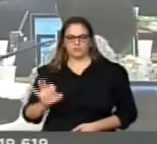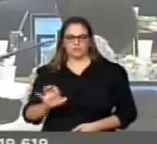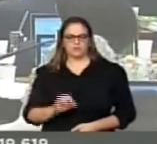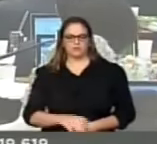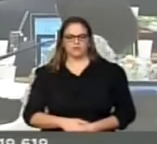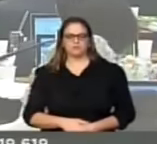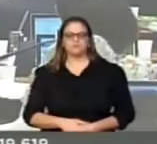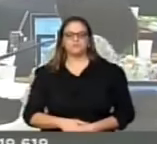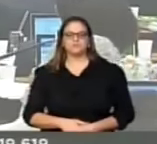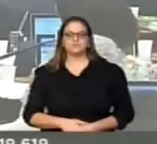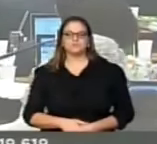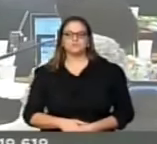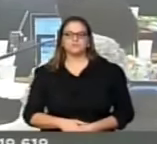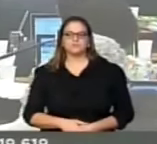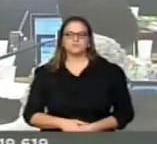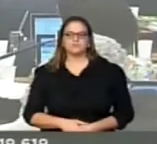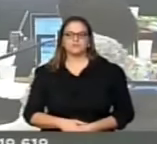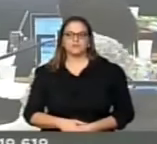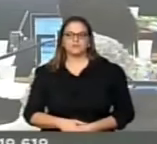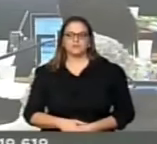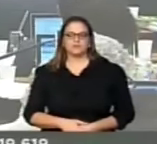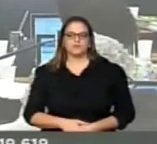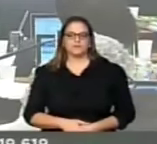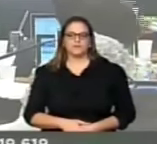Senhor presidente,